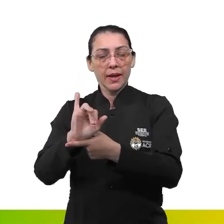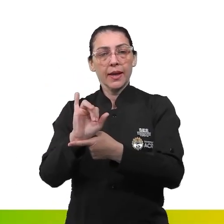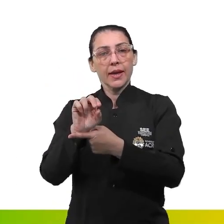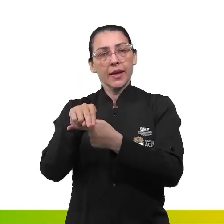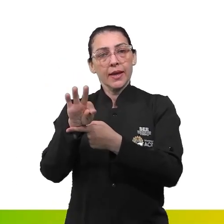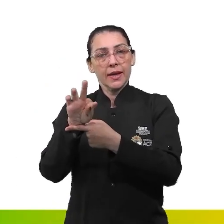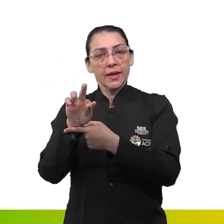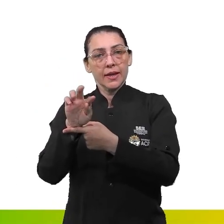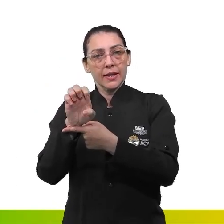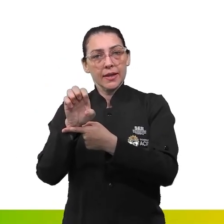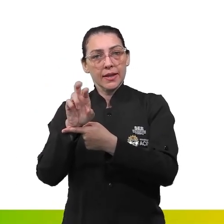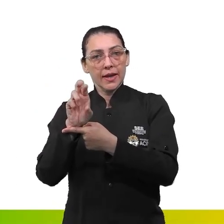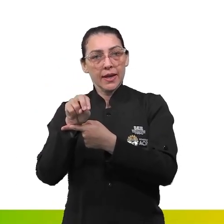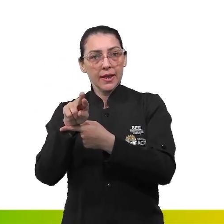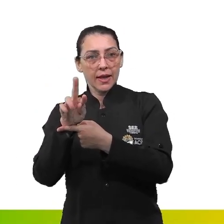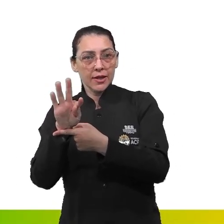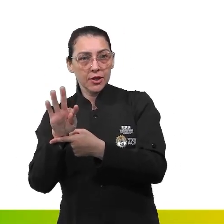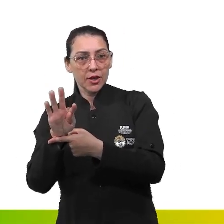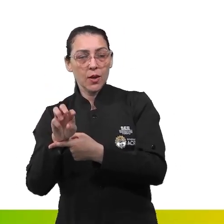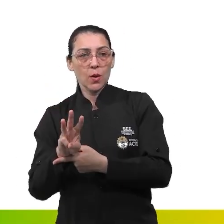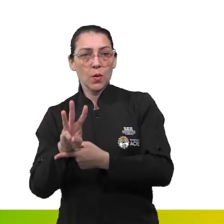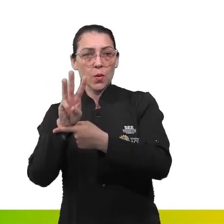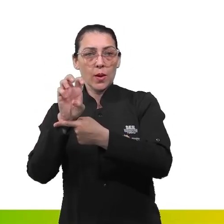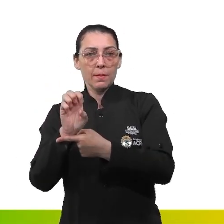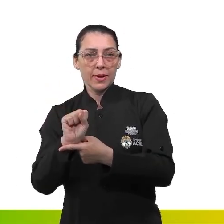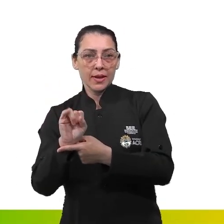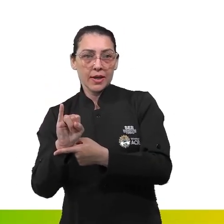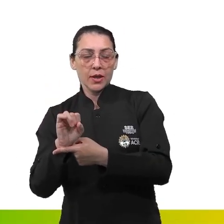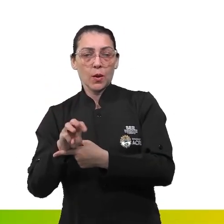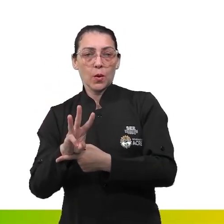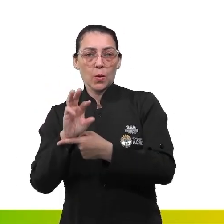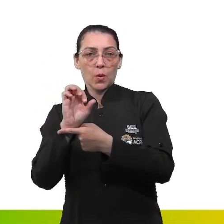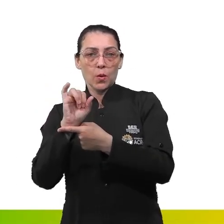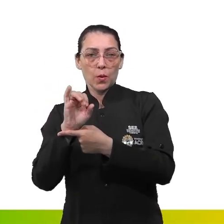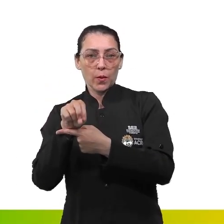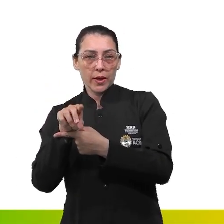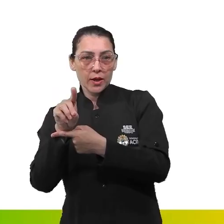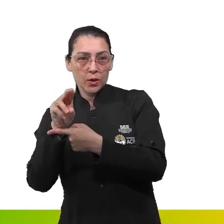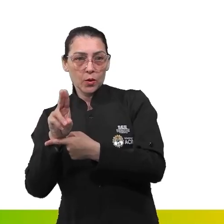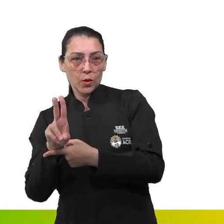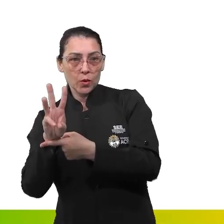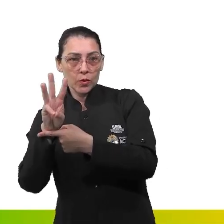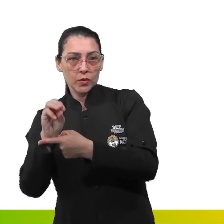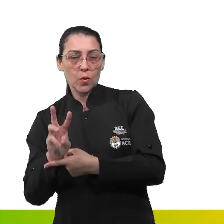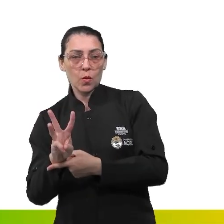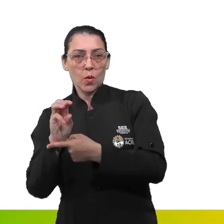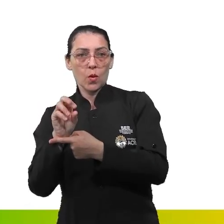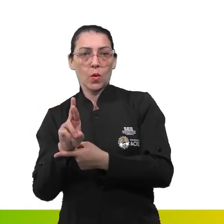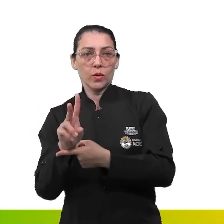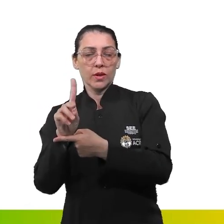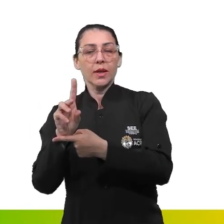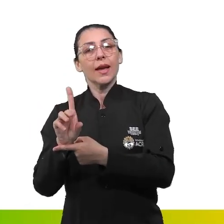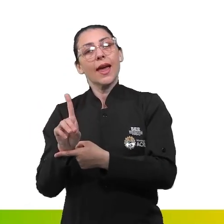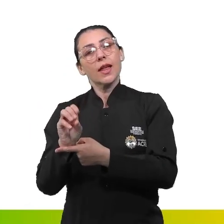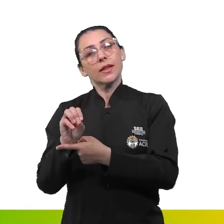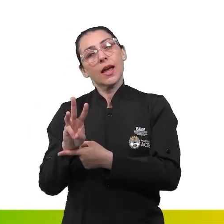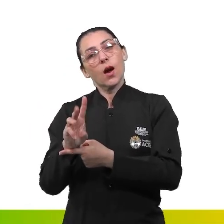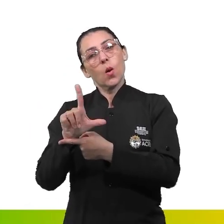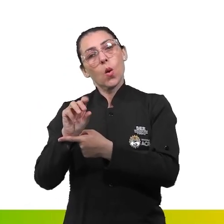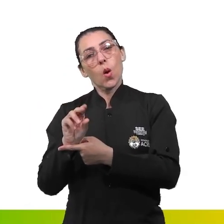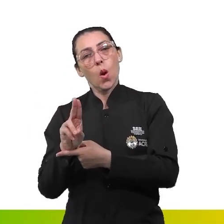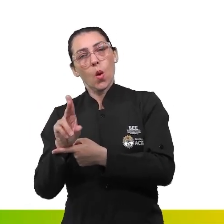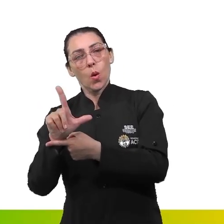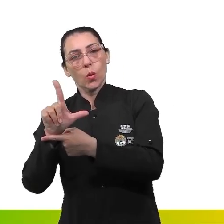Letra B: internet, website, Windows, Word,